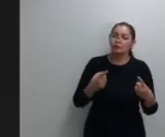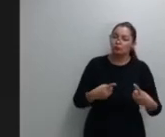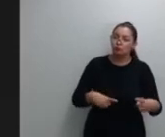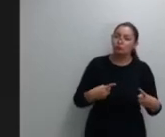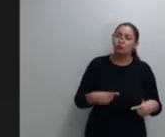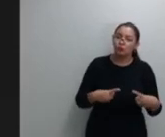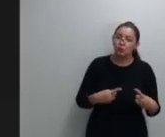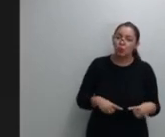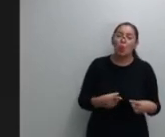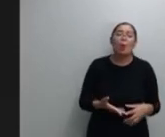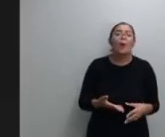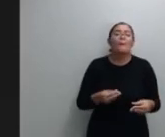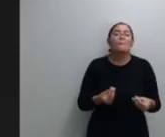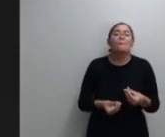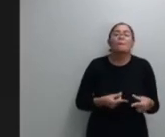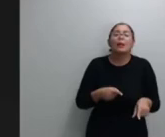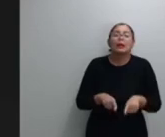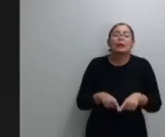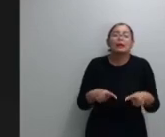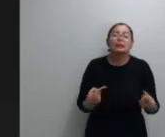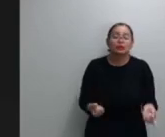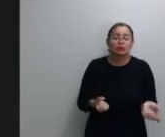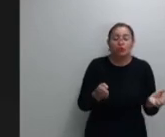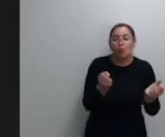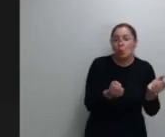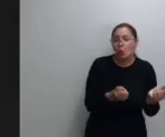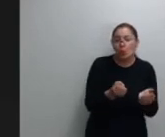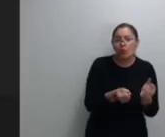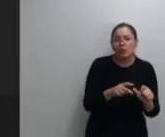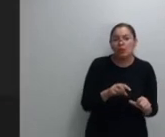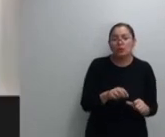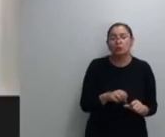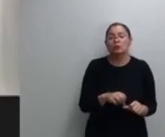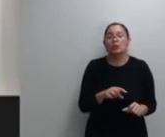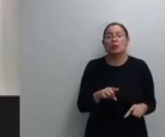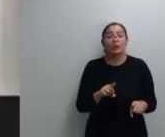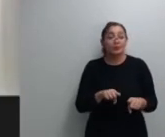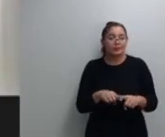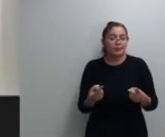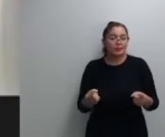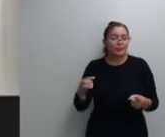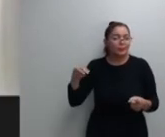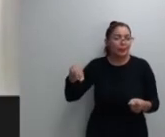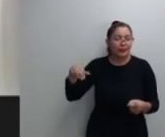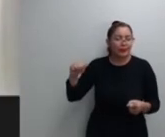aspecto de veículo ser uma máquina, eu penso que é uma discussão